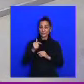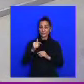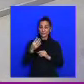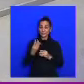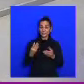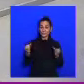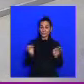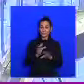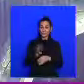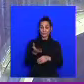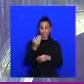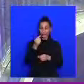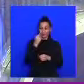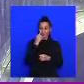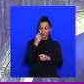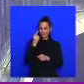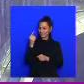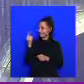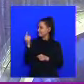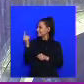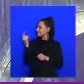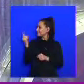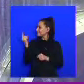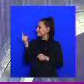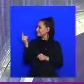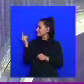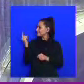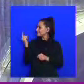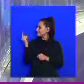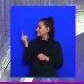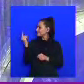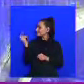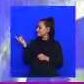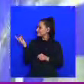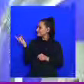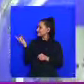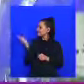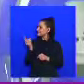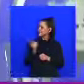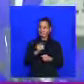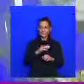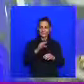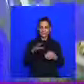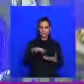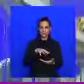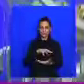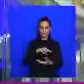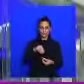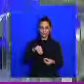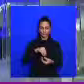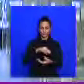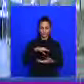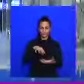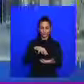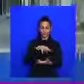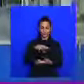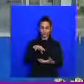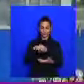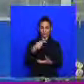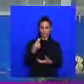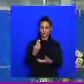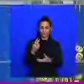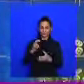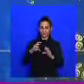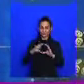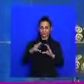2674. Tudo pronto, bolas posicionadas. Valendo! Globo carregado,